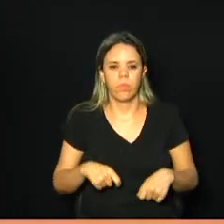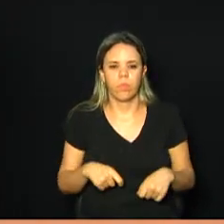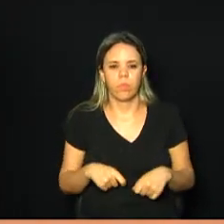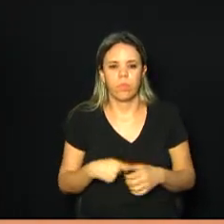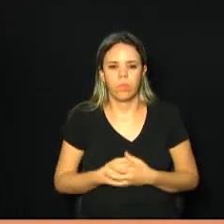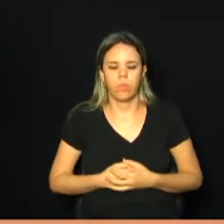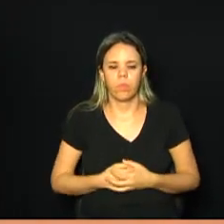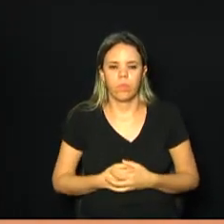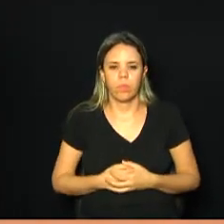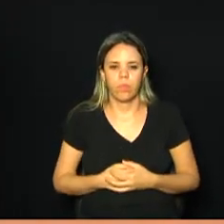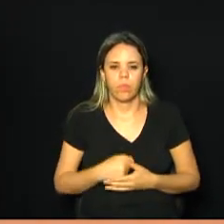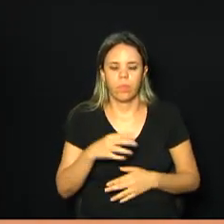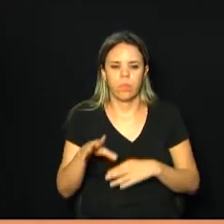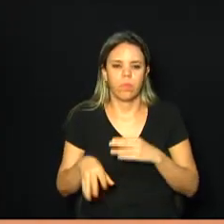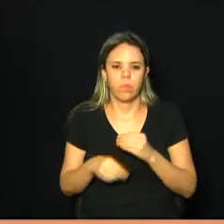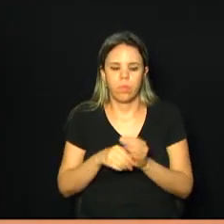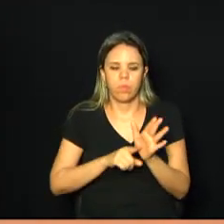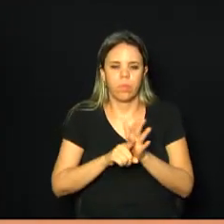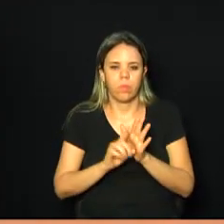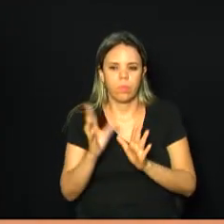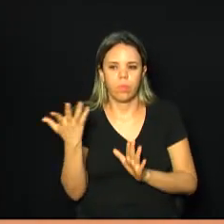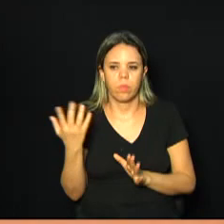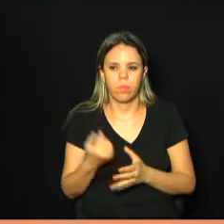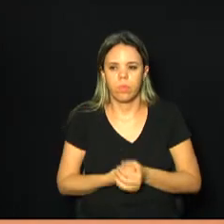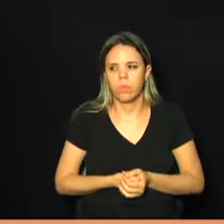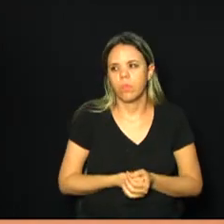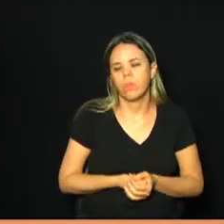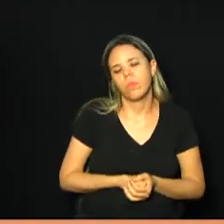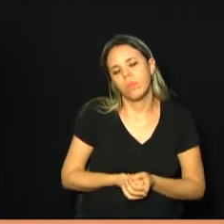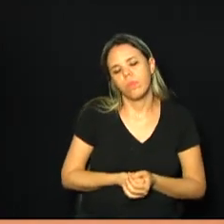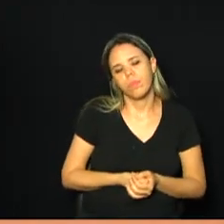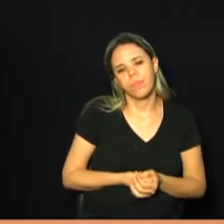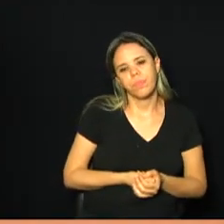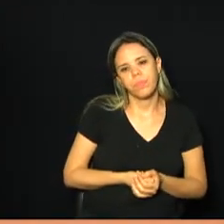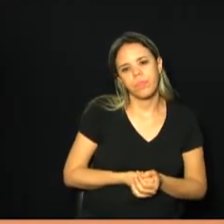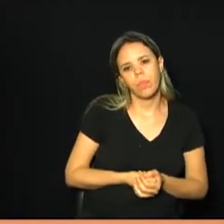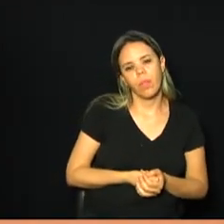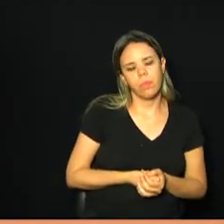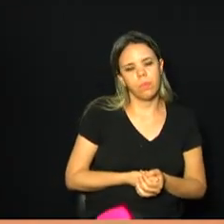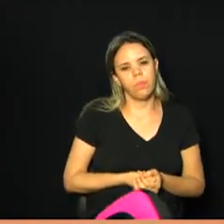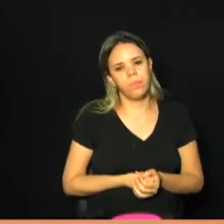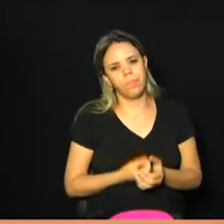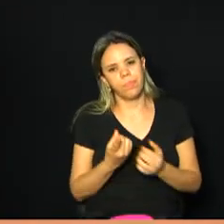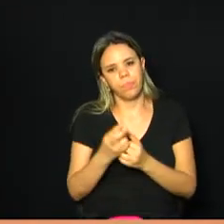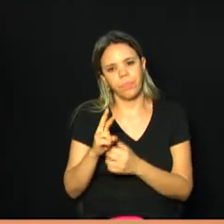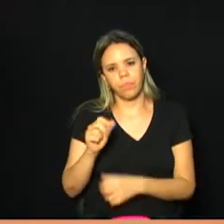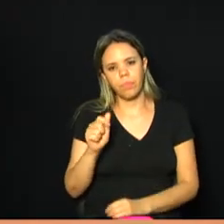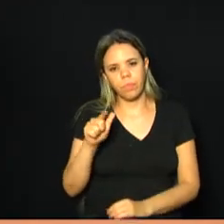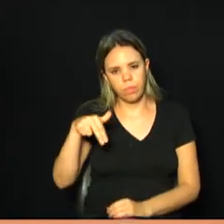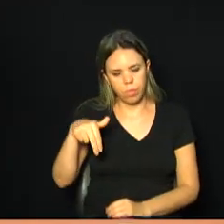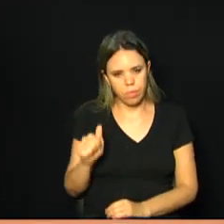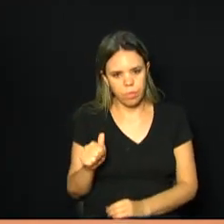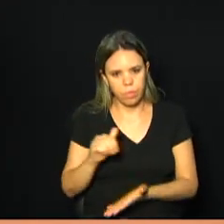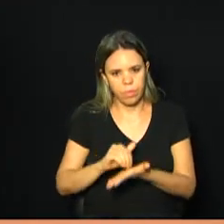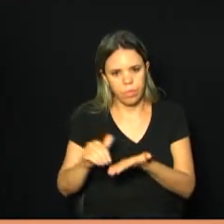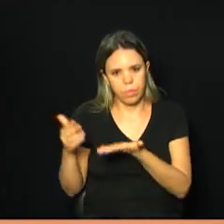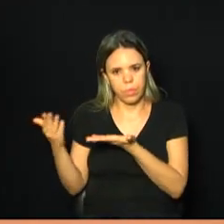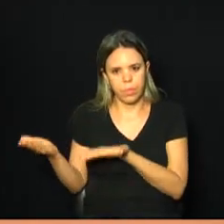estar atualizado sobre tudo o que acontece. E a doutora Adriana trouxe até o nosso